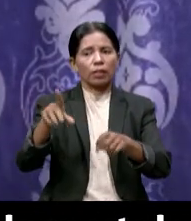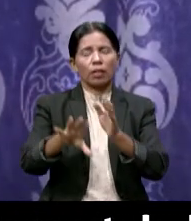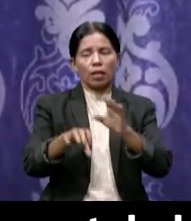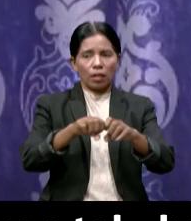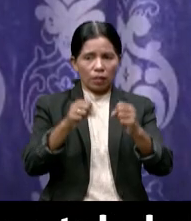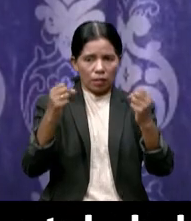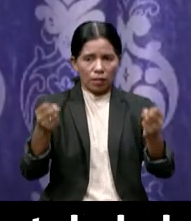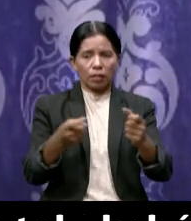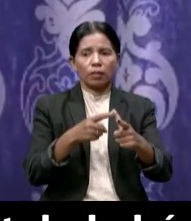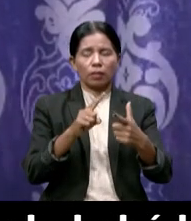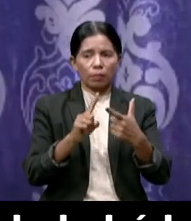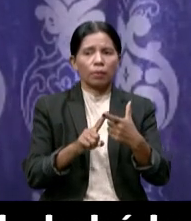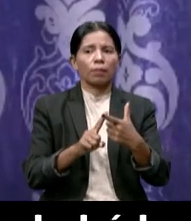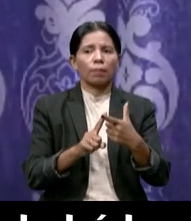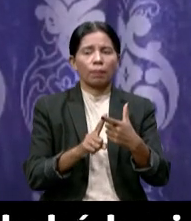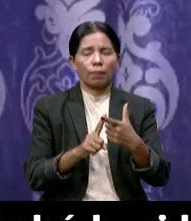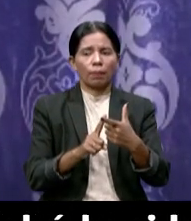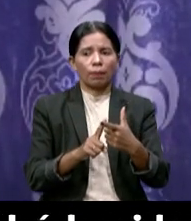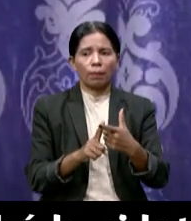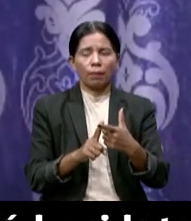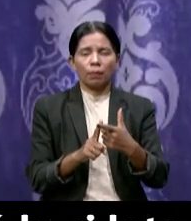avaria então